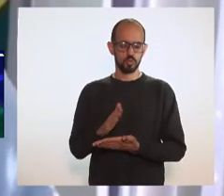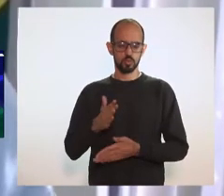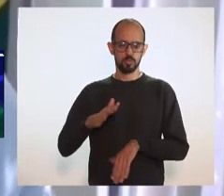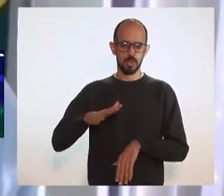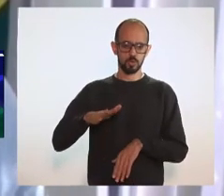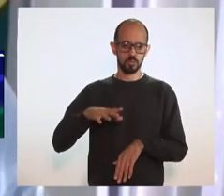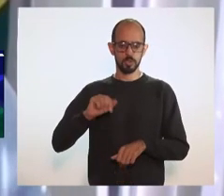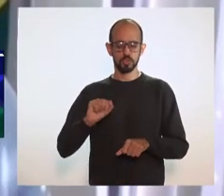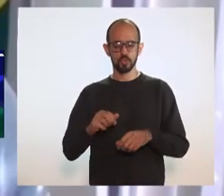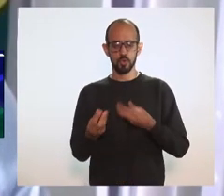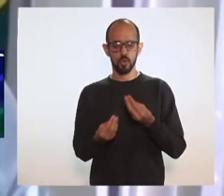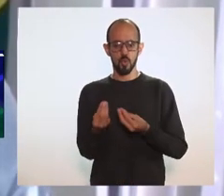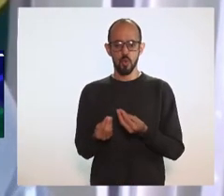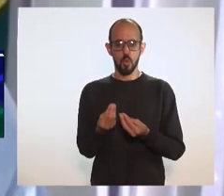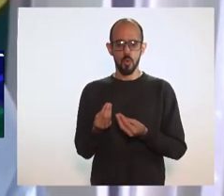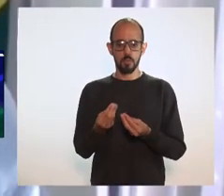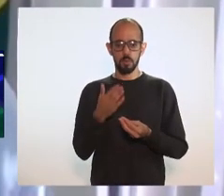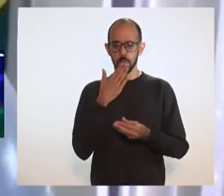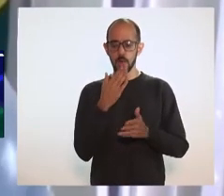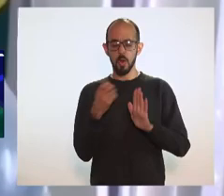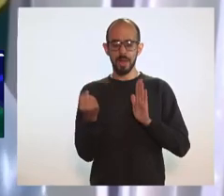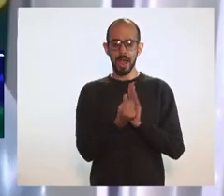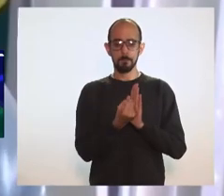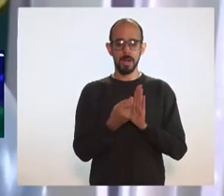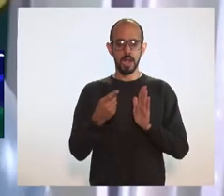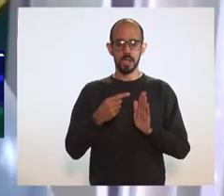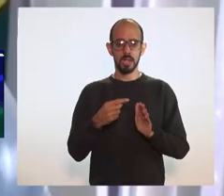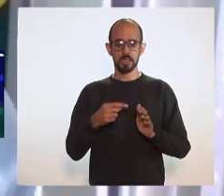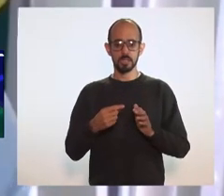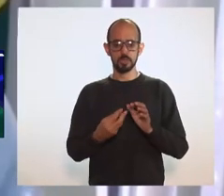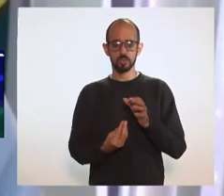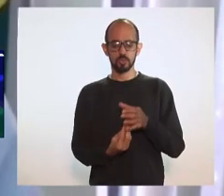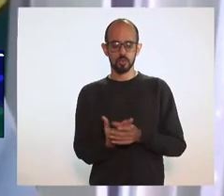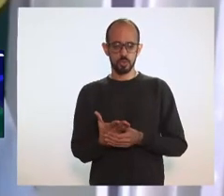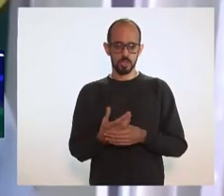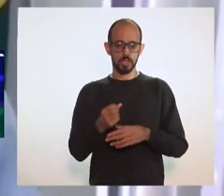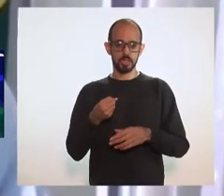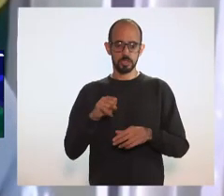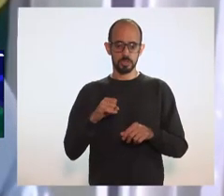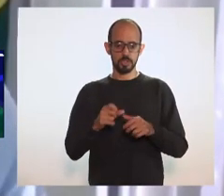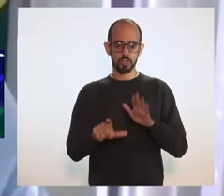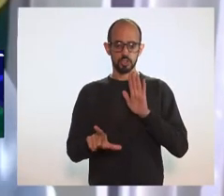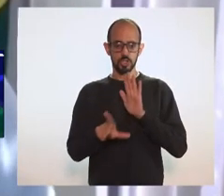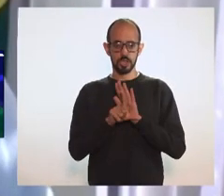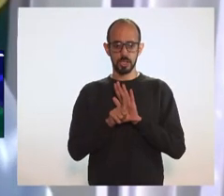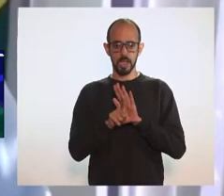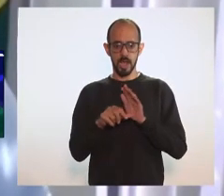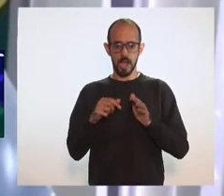do impacto que isso traz, uma vez transformado em lei. Então,